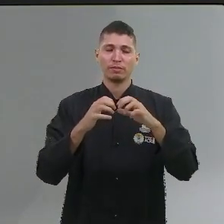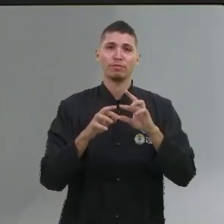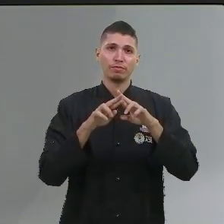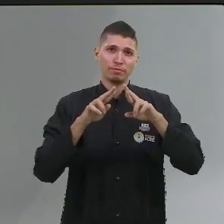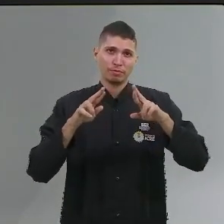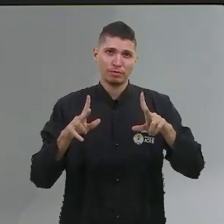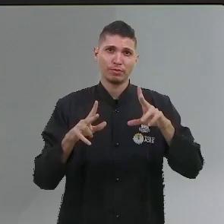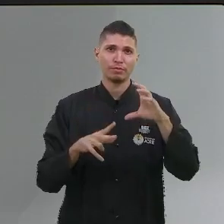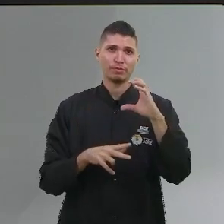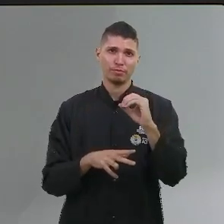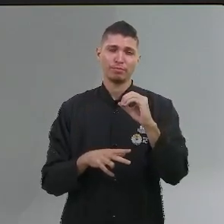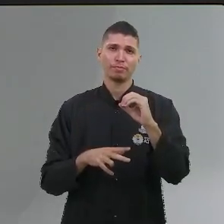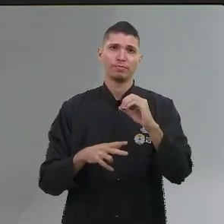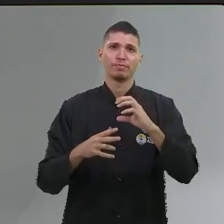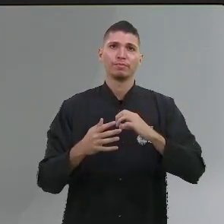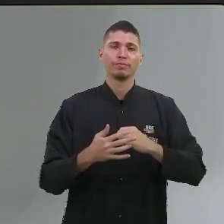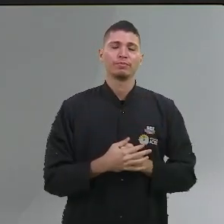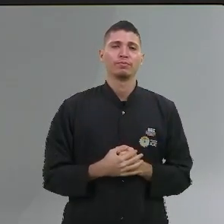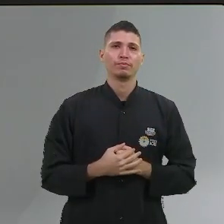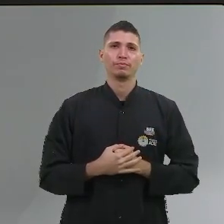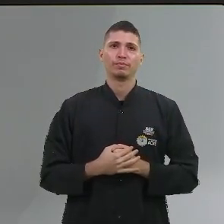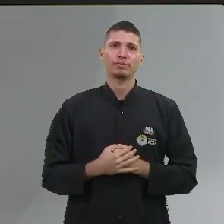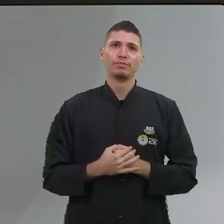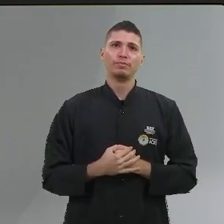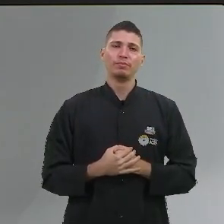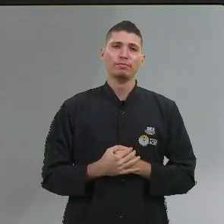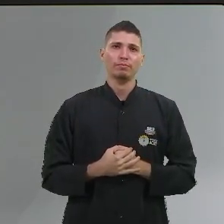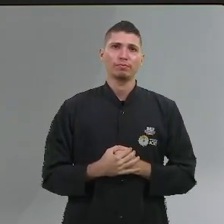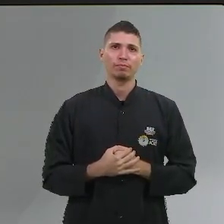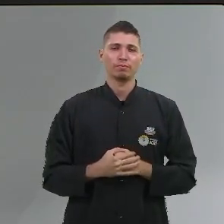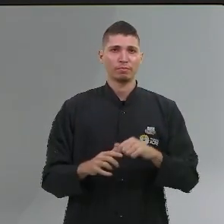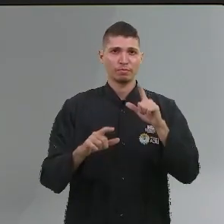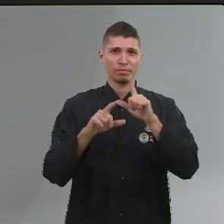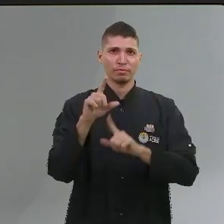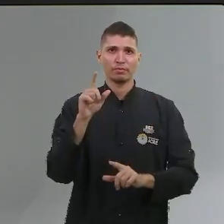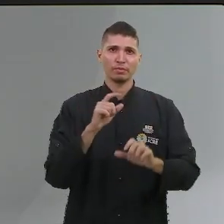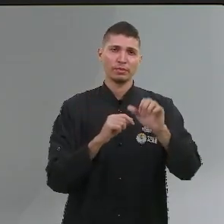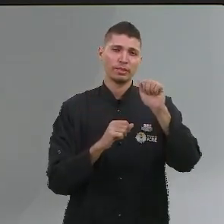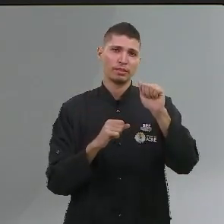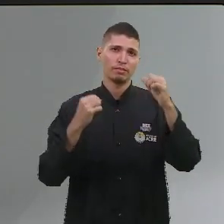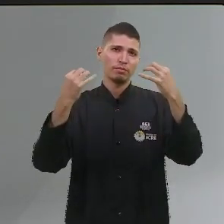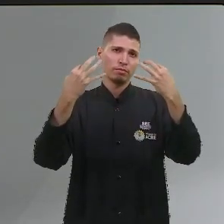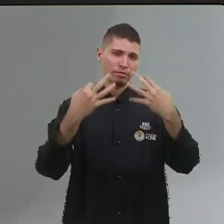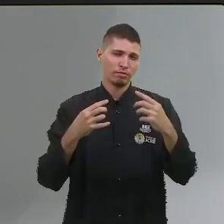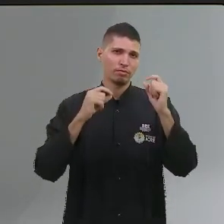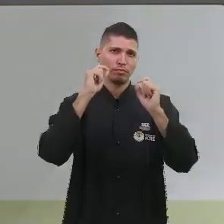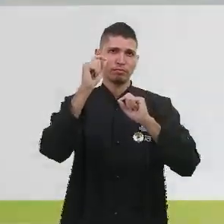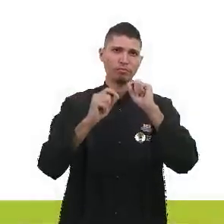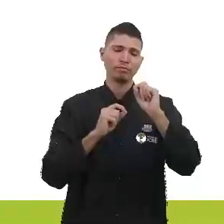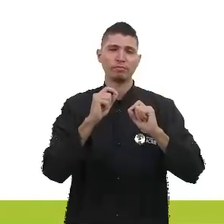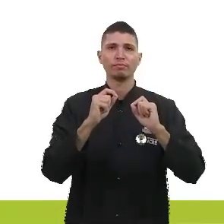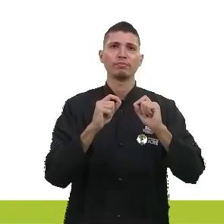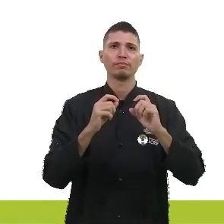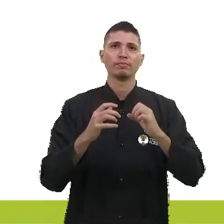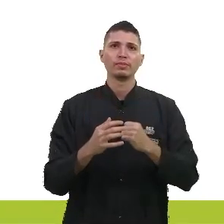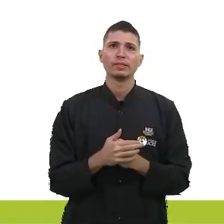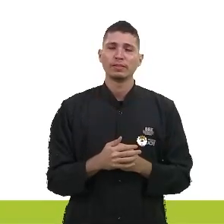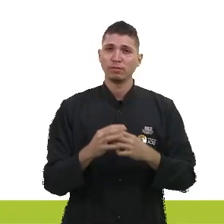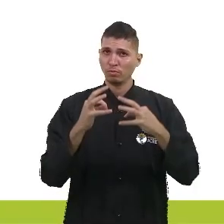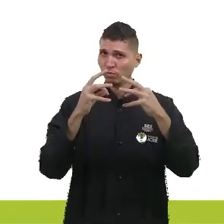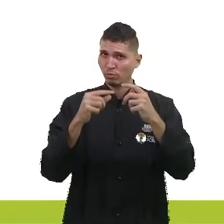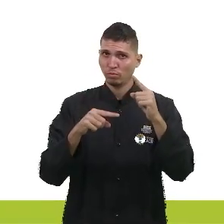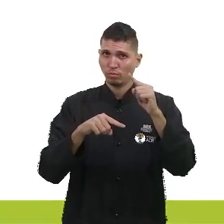só. Observe essa questão. Na letra A, ele vai dizer aqui, olha só, um ponto importante. Todo corpo